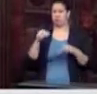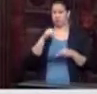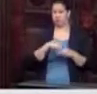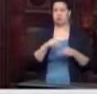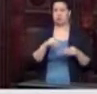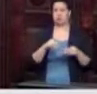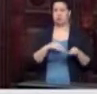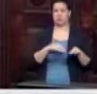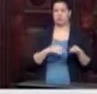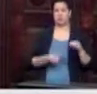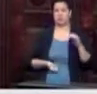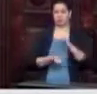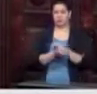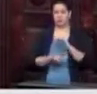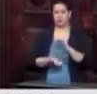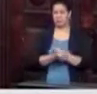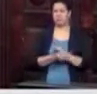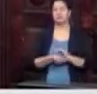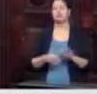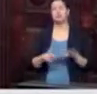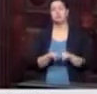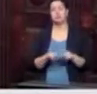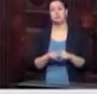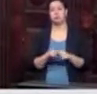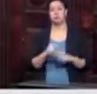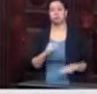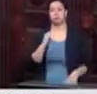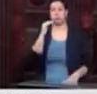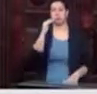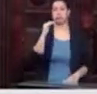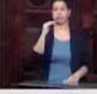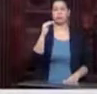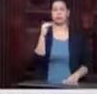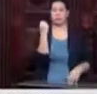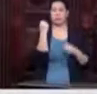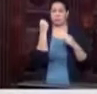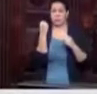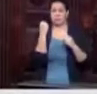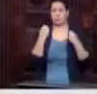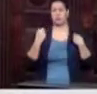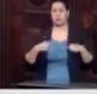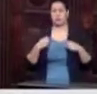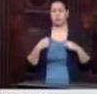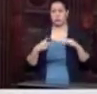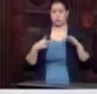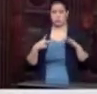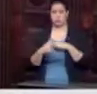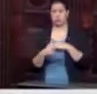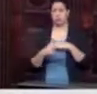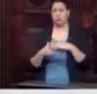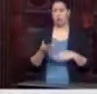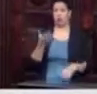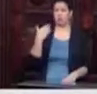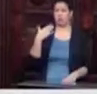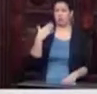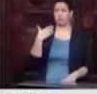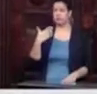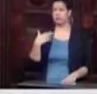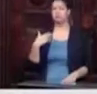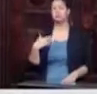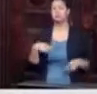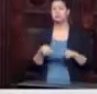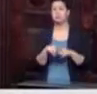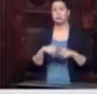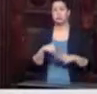esse governo que, para chegar ao poder, teve que romper com a sua antiga composição, derrubando